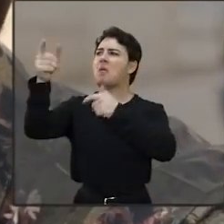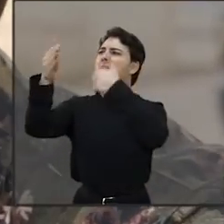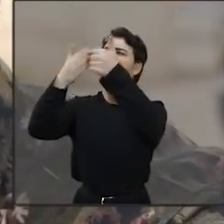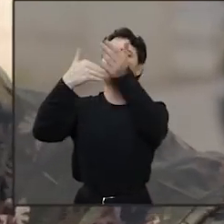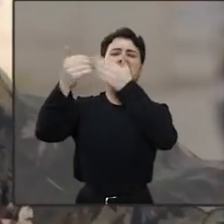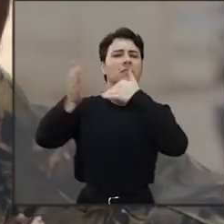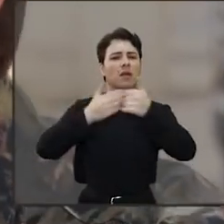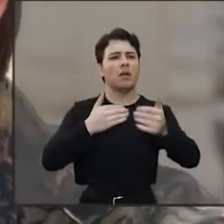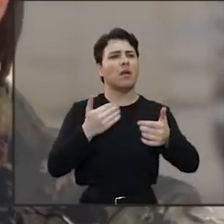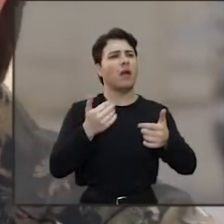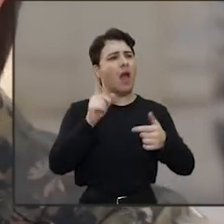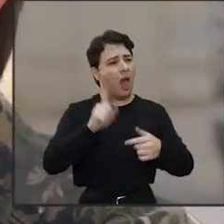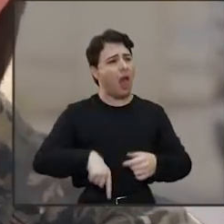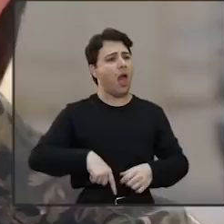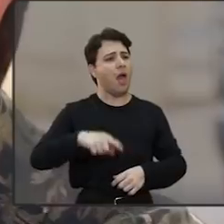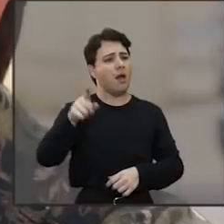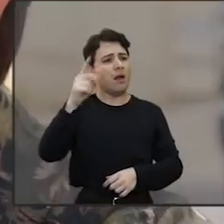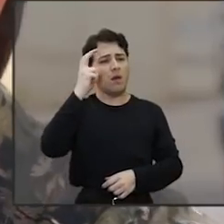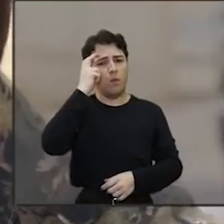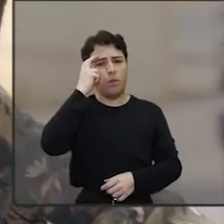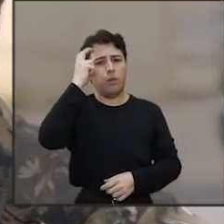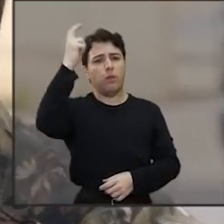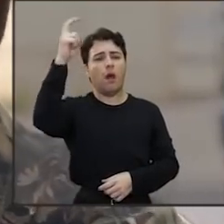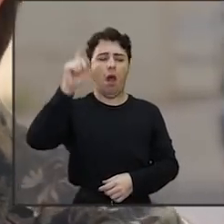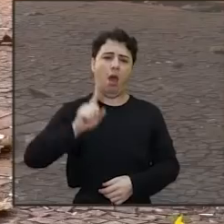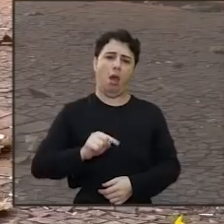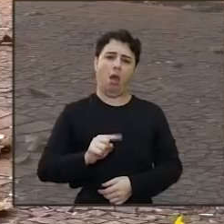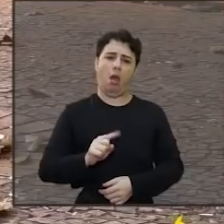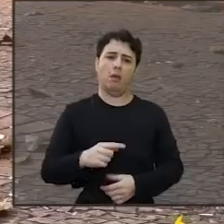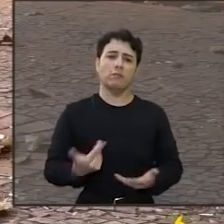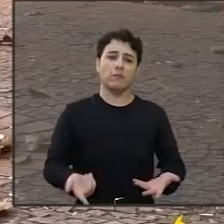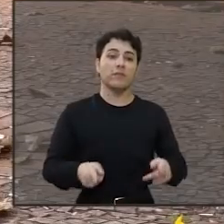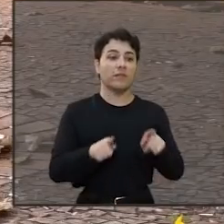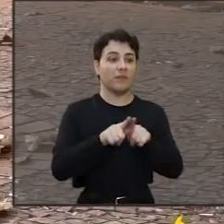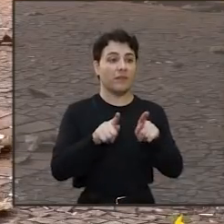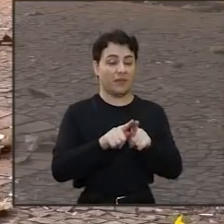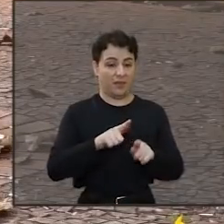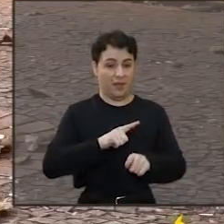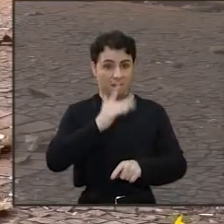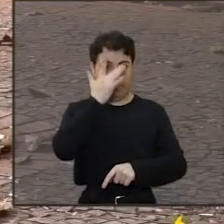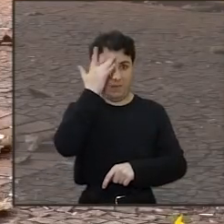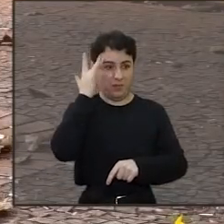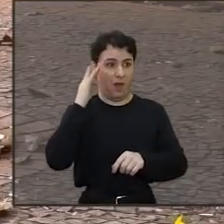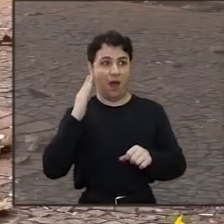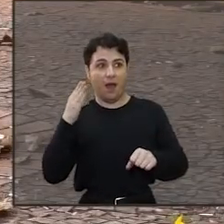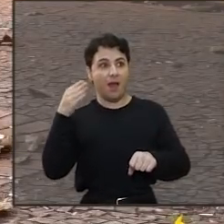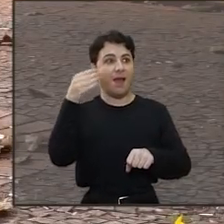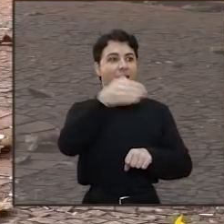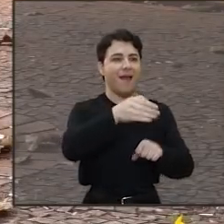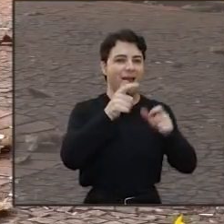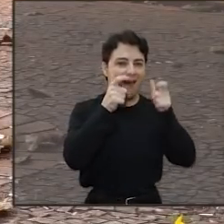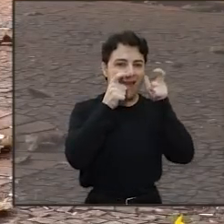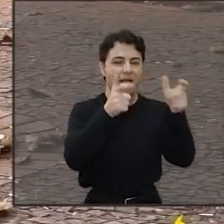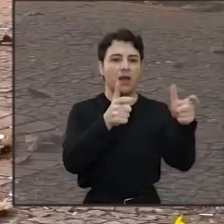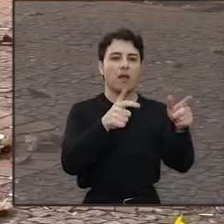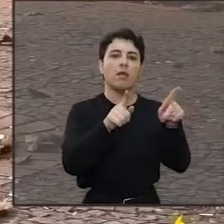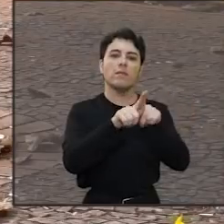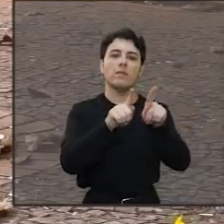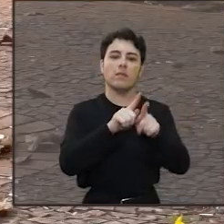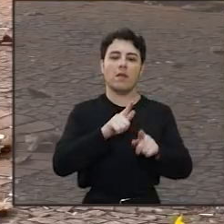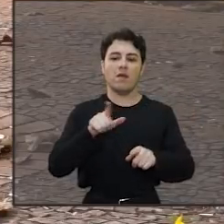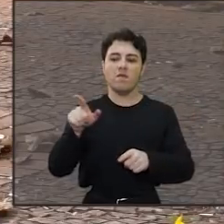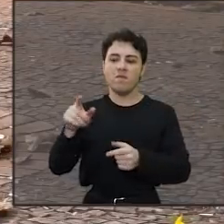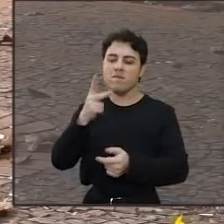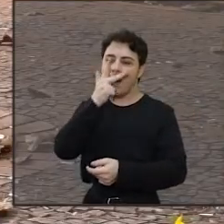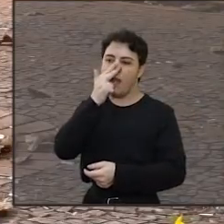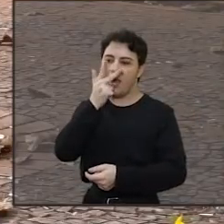lugar aleatório. Isso não tem problema, é cultura. Além disso, além da questão do público ser um pouco complicado aqui na cidade, a